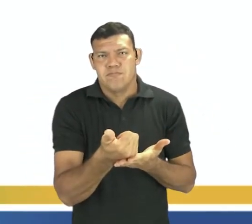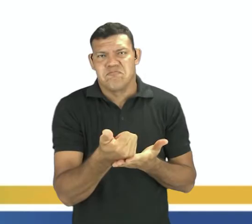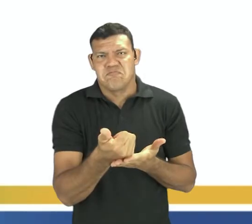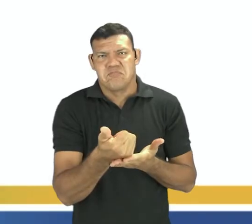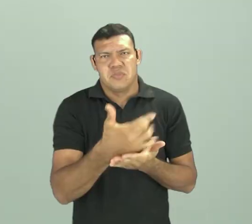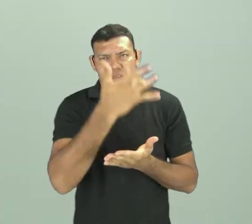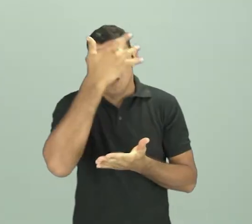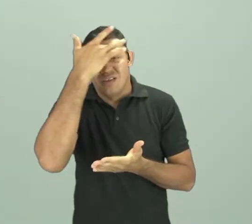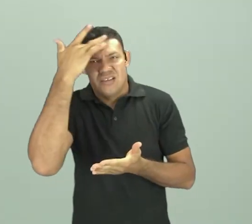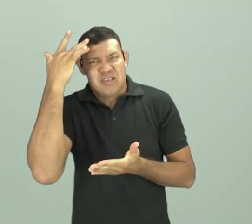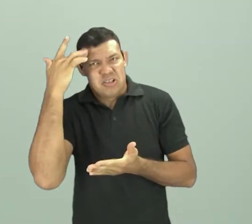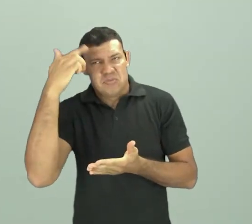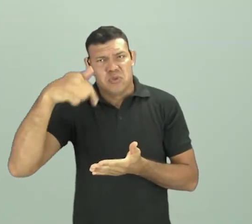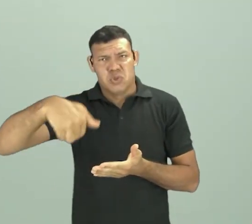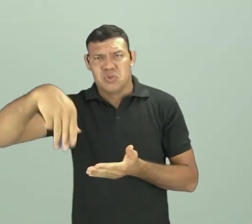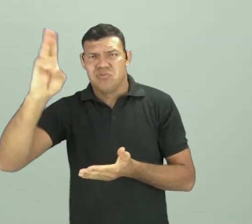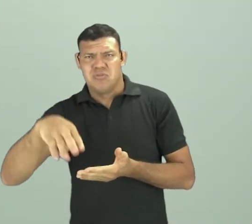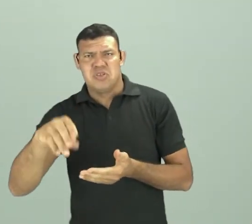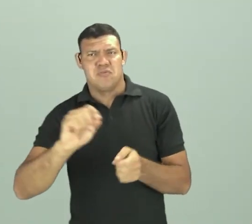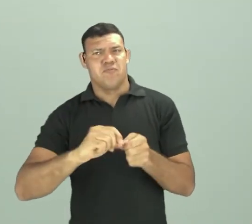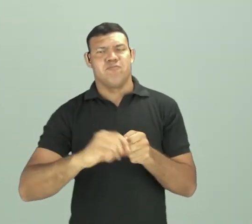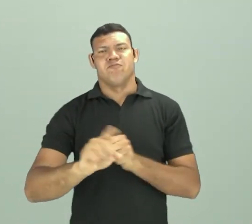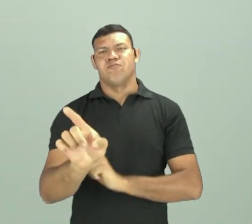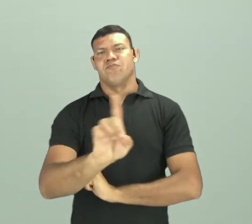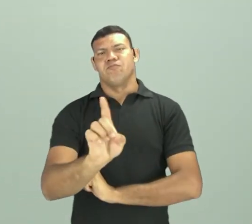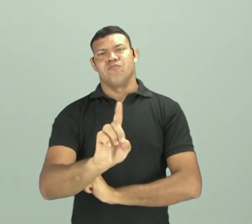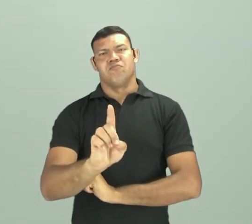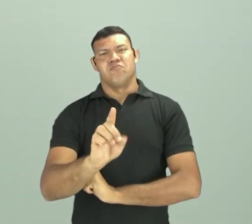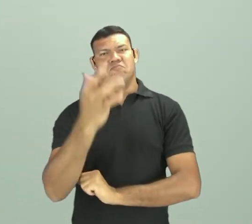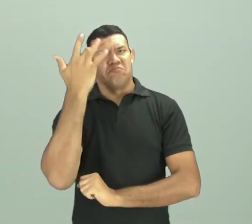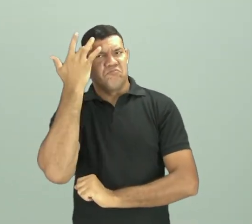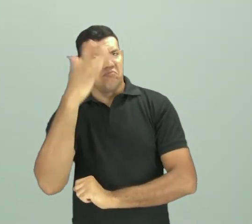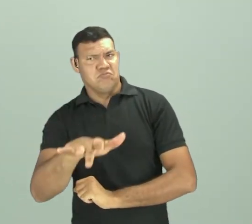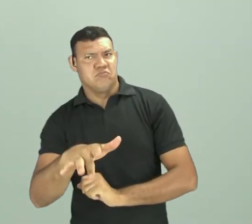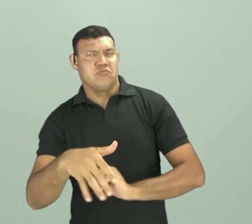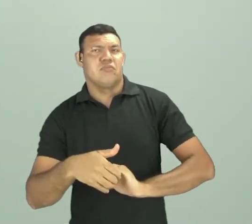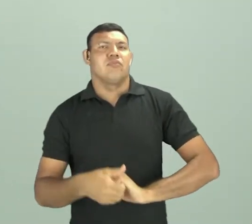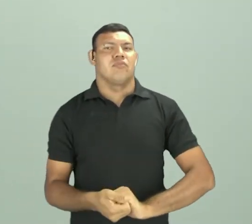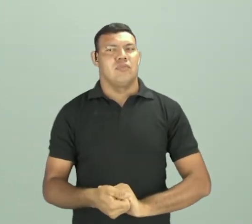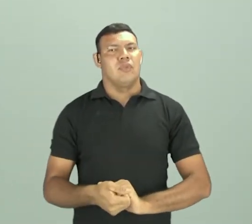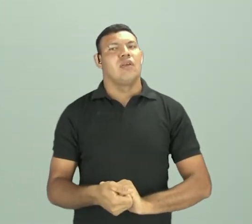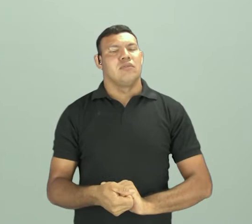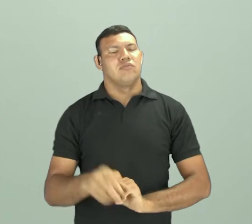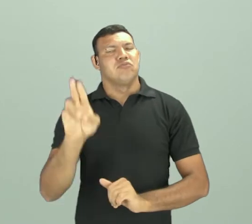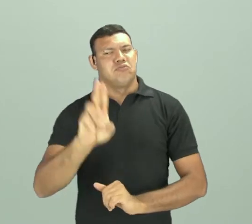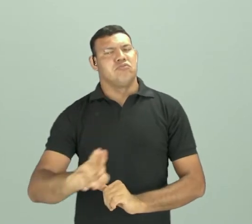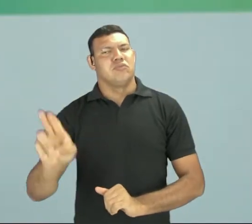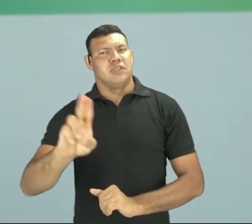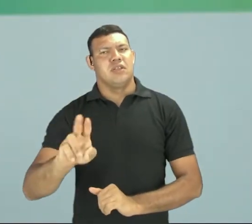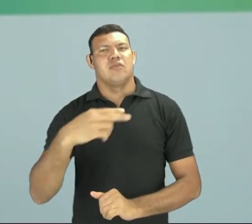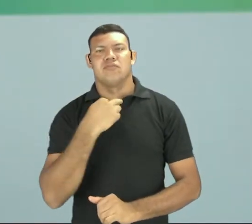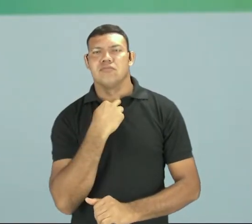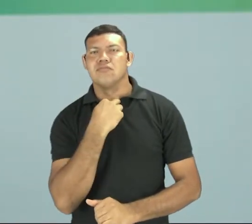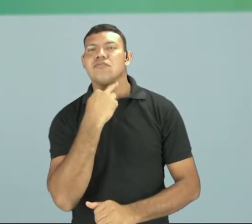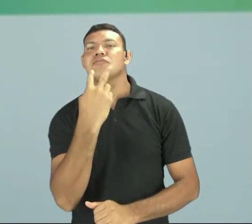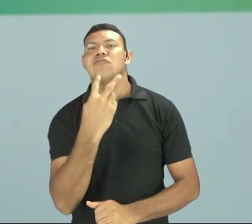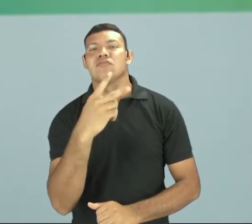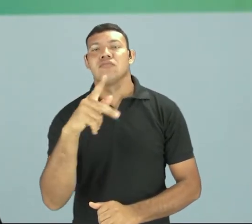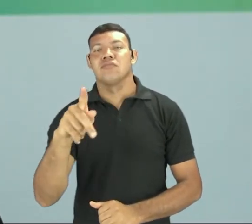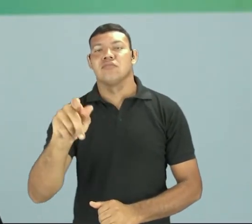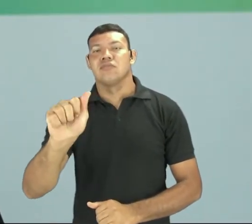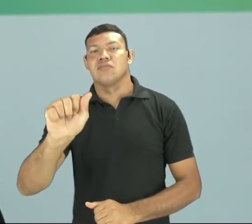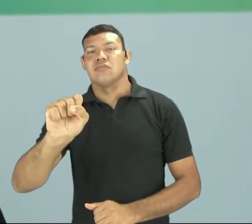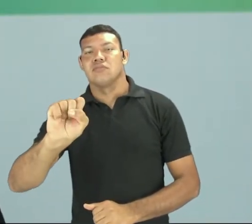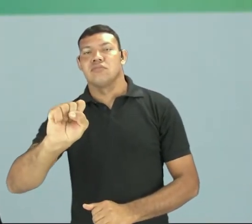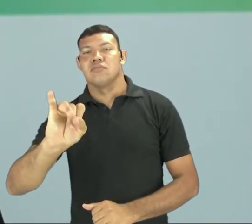sabemos quem pratica a ação. Okay? This is the focus. É assim que funciona passive voice, right? Another